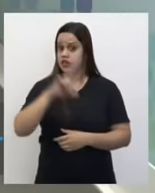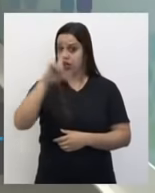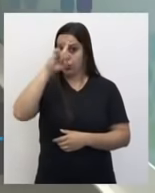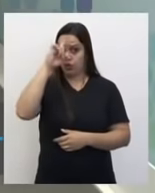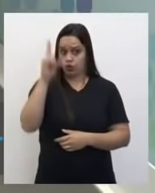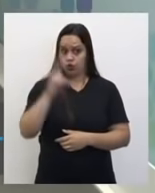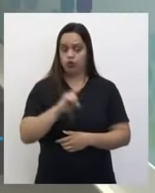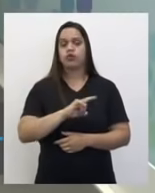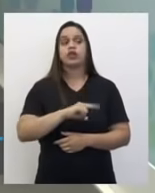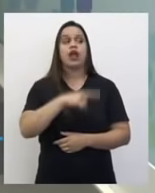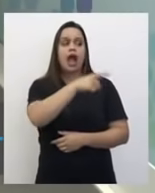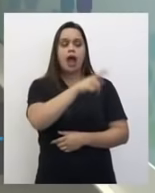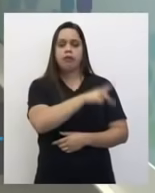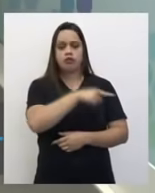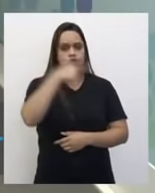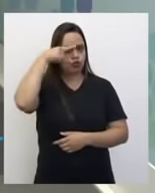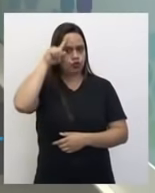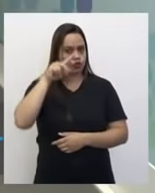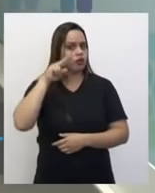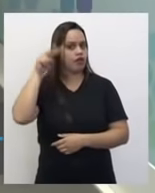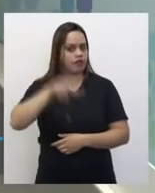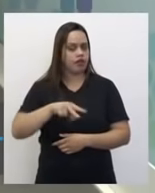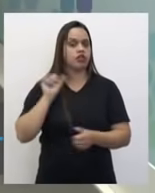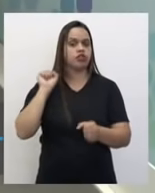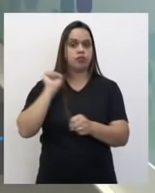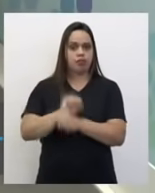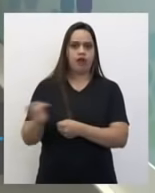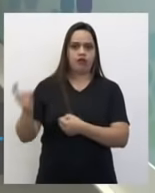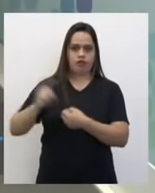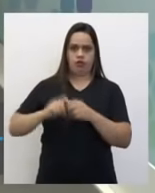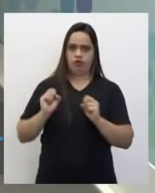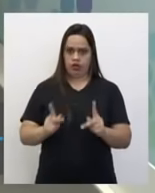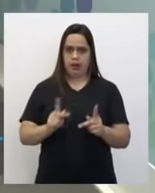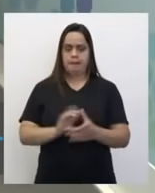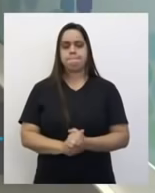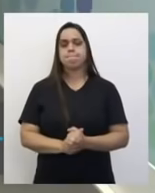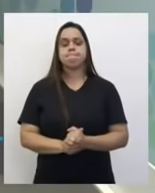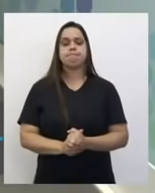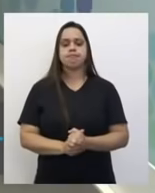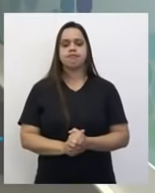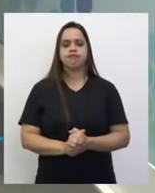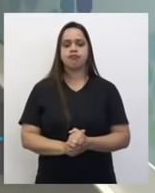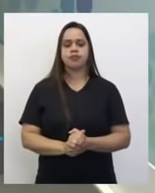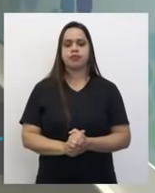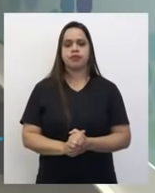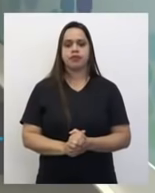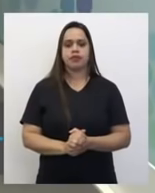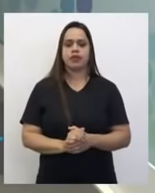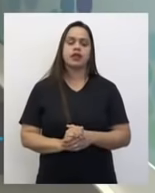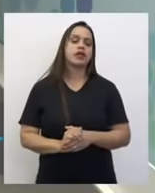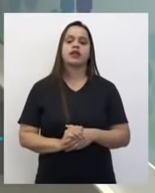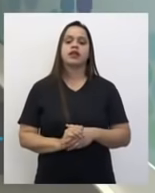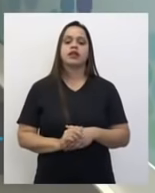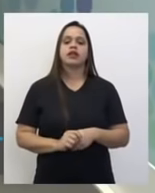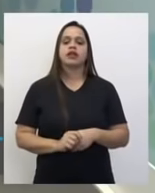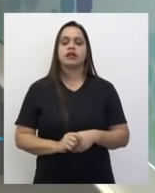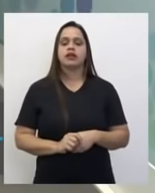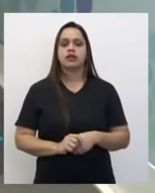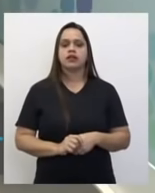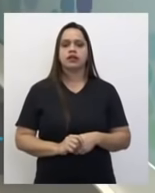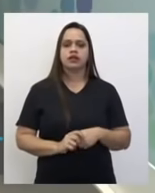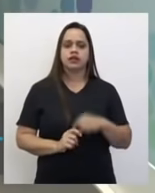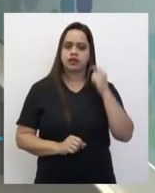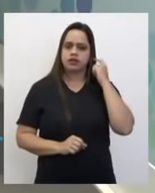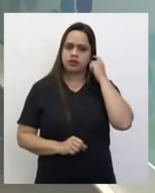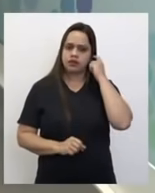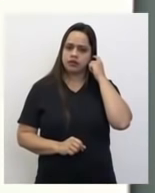juta de olho aí, a gente para e volta, tá? Primeiro, o número binário, ele vai ser lido